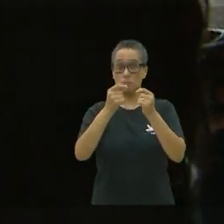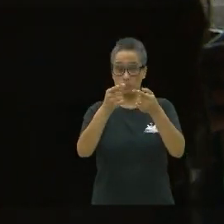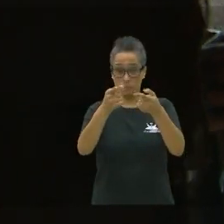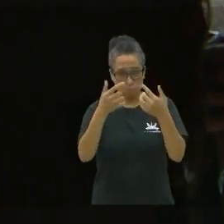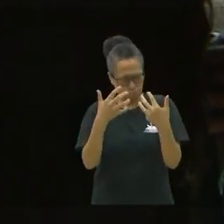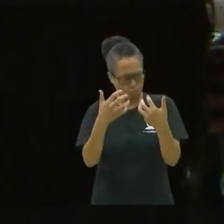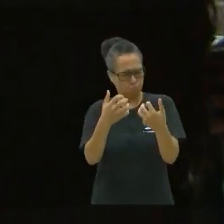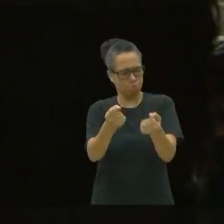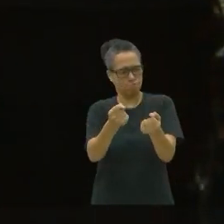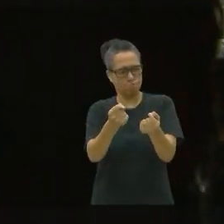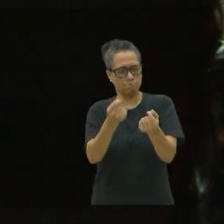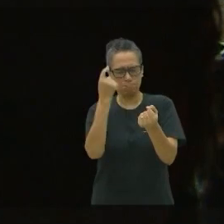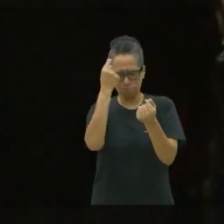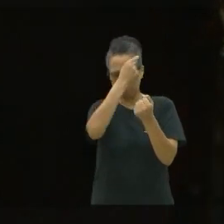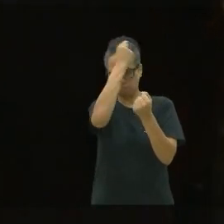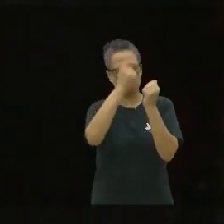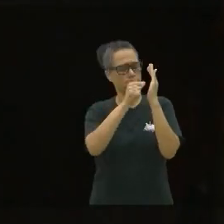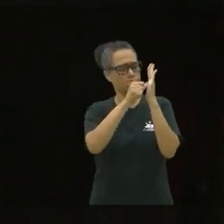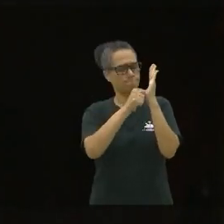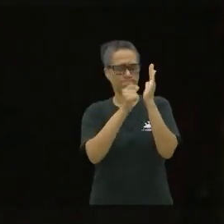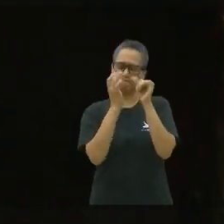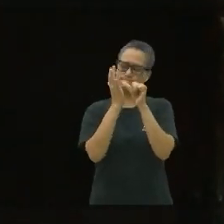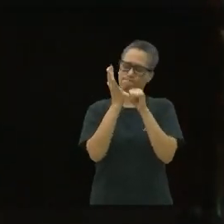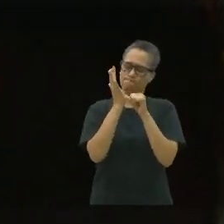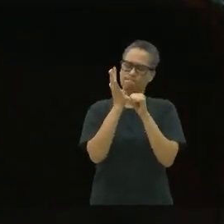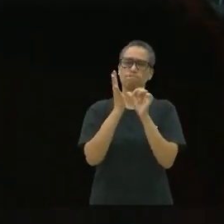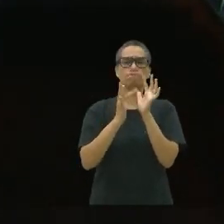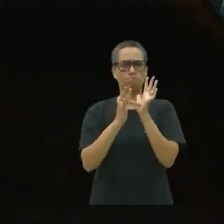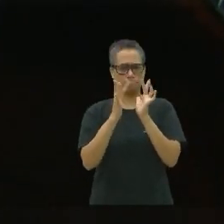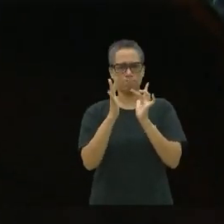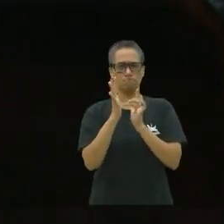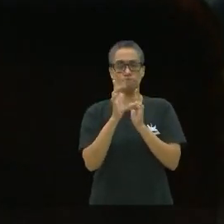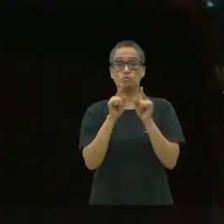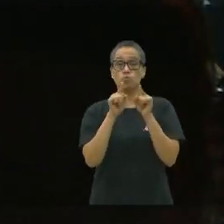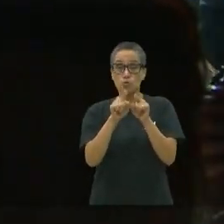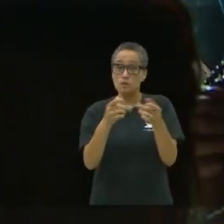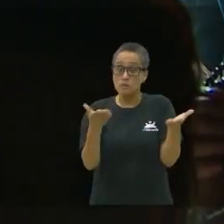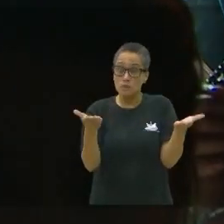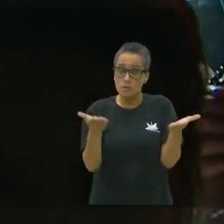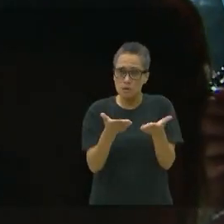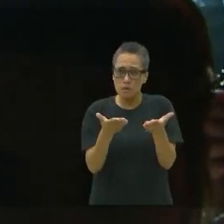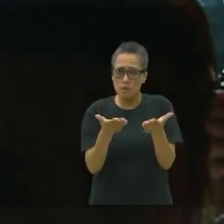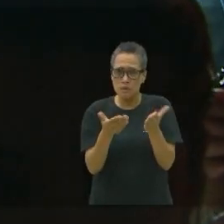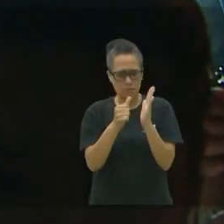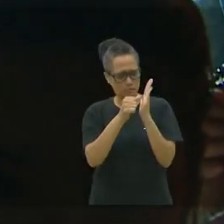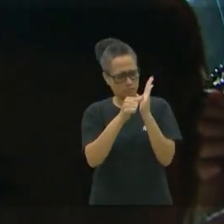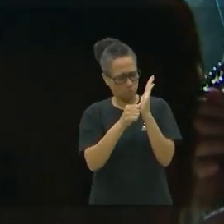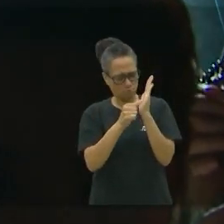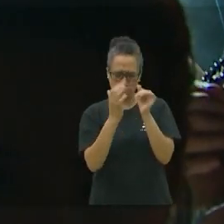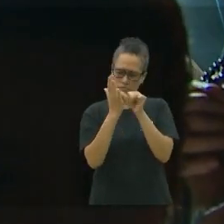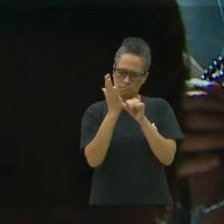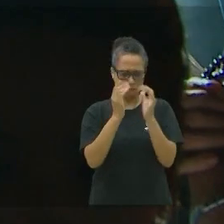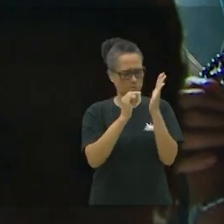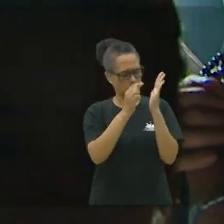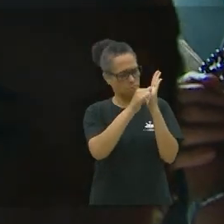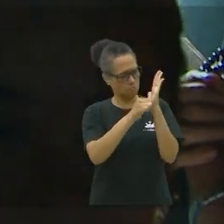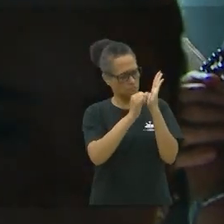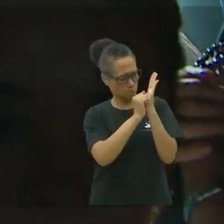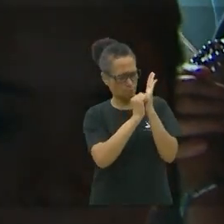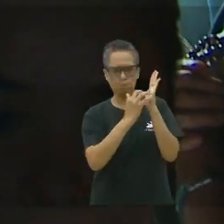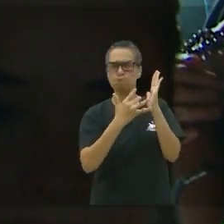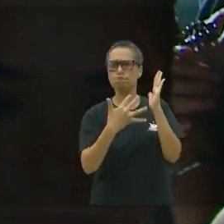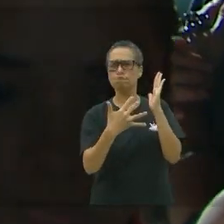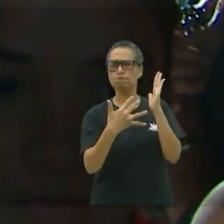chagas de Jesus. Você vai agora se colocando nas chagas gloriosas.